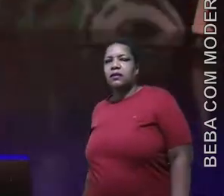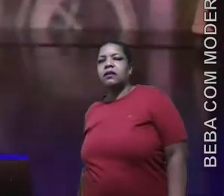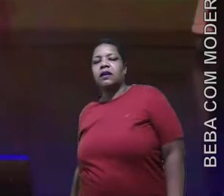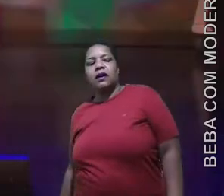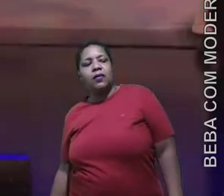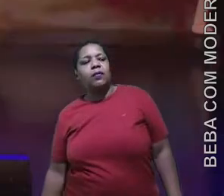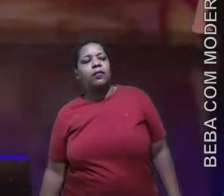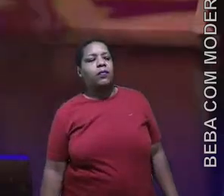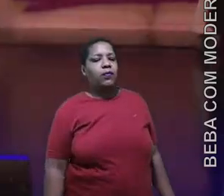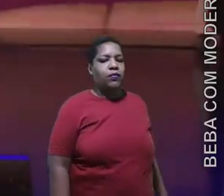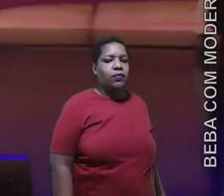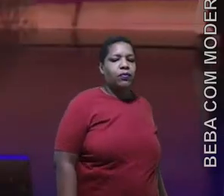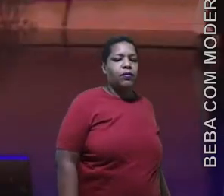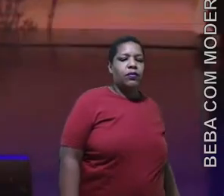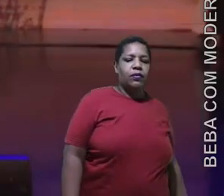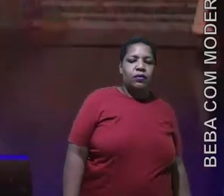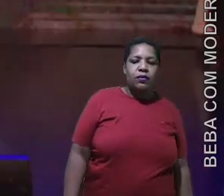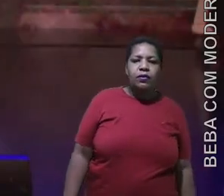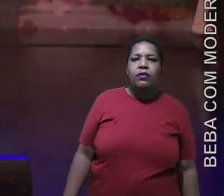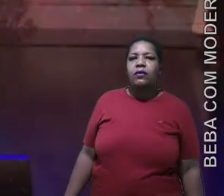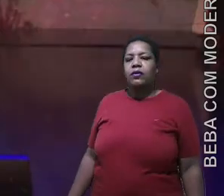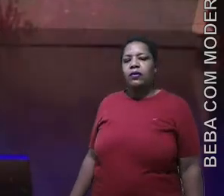E aí